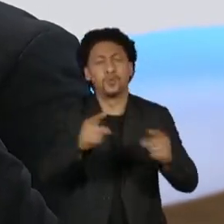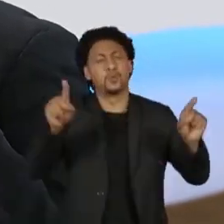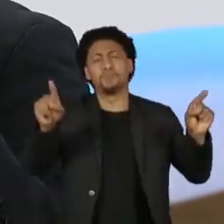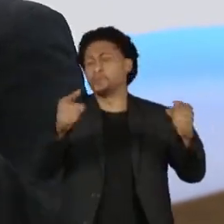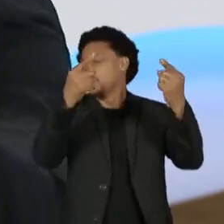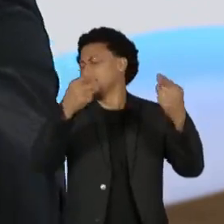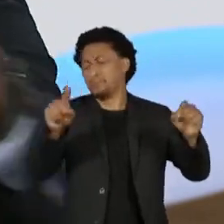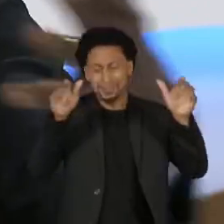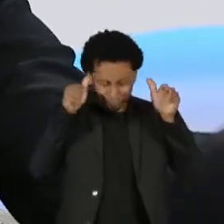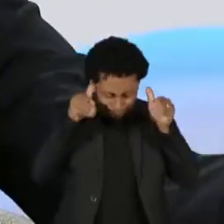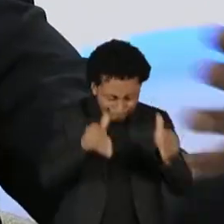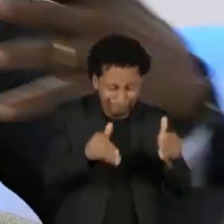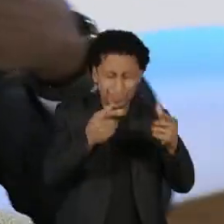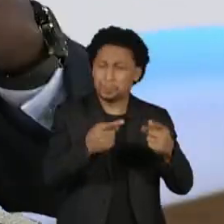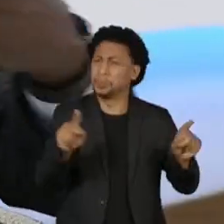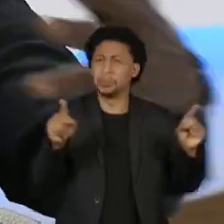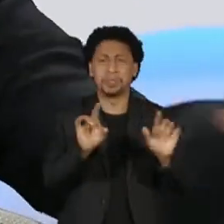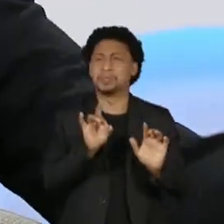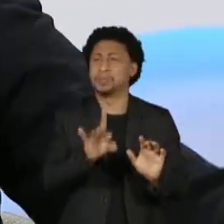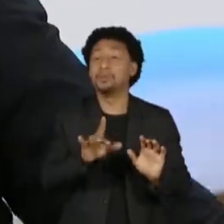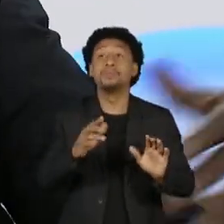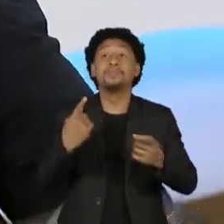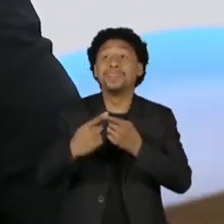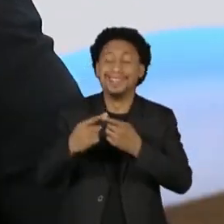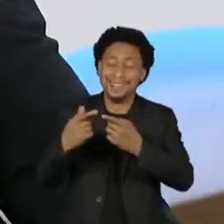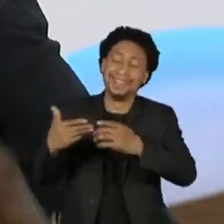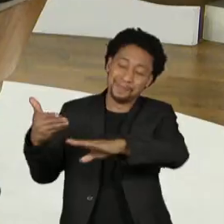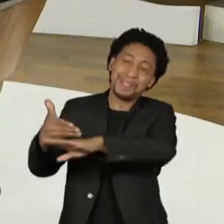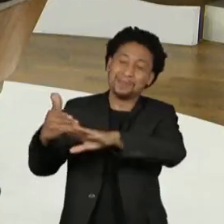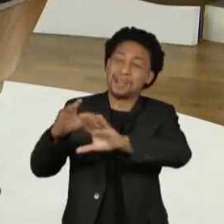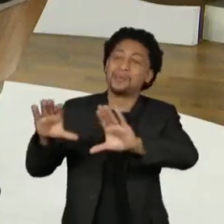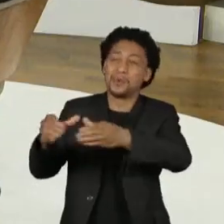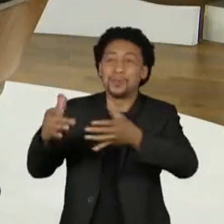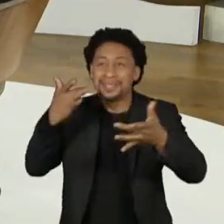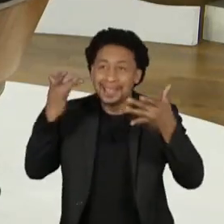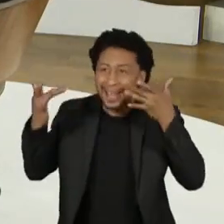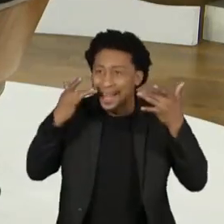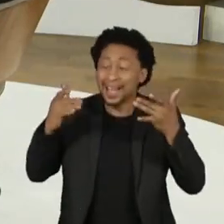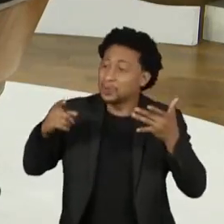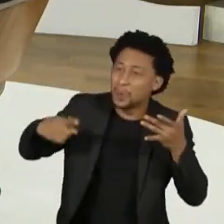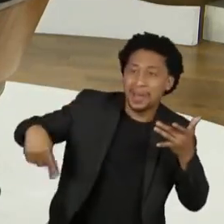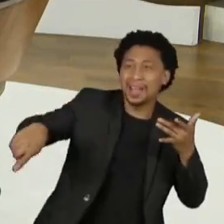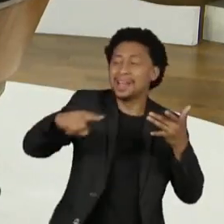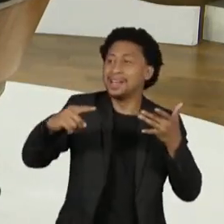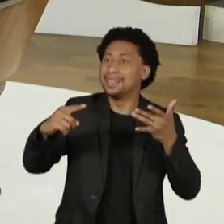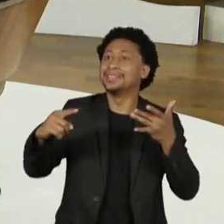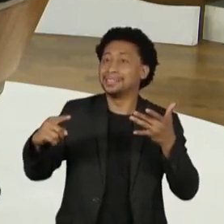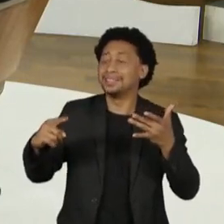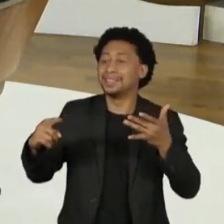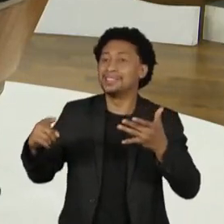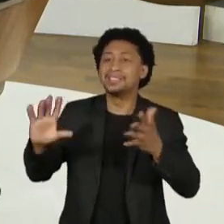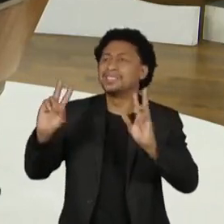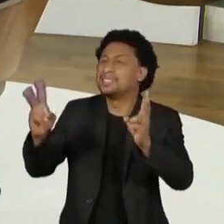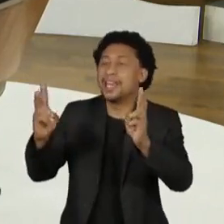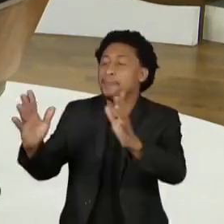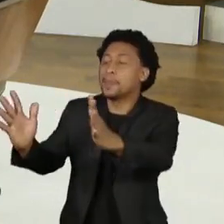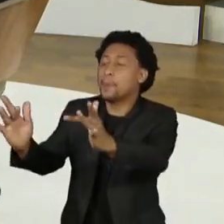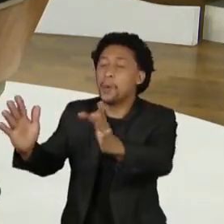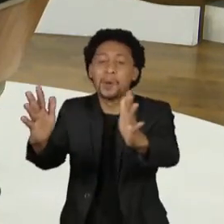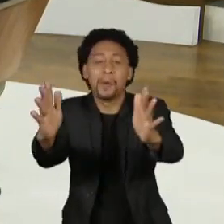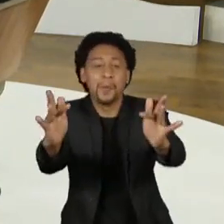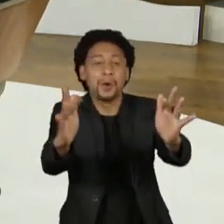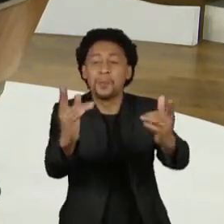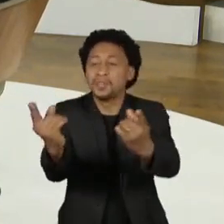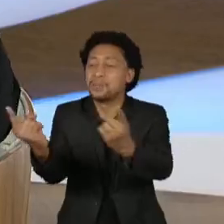engraçado porque Grupo de teatro um monte de gente jovem e tal eu sempre com violão e fico formava os casalzinhos assim e